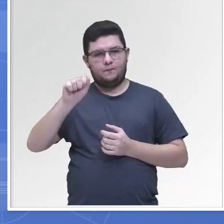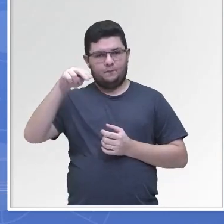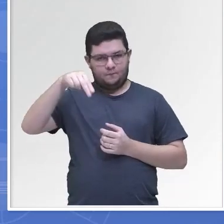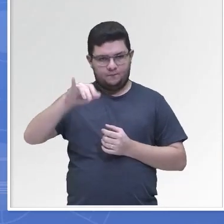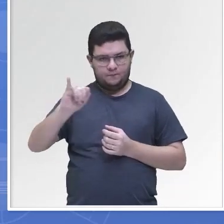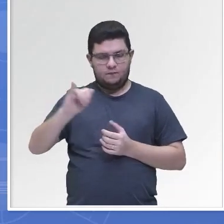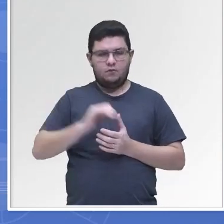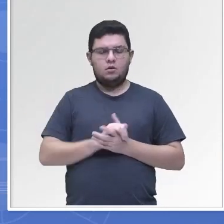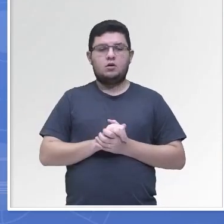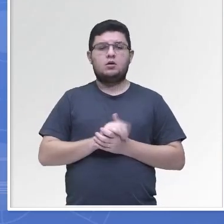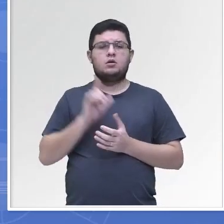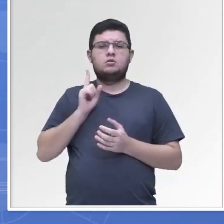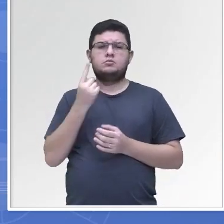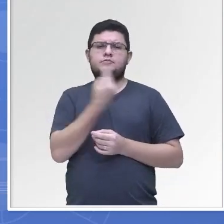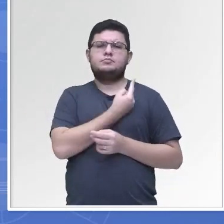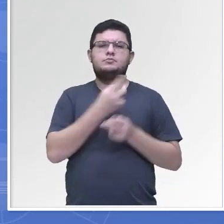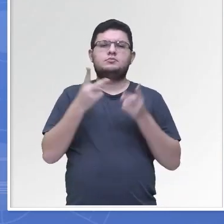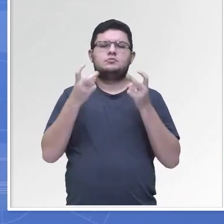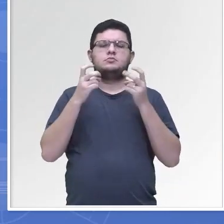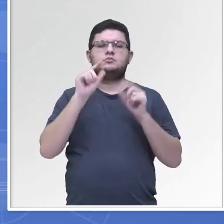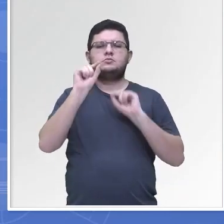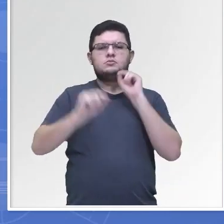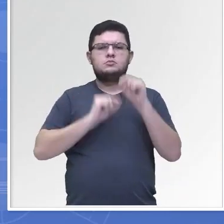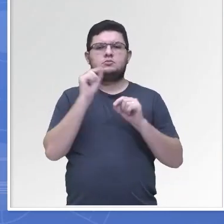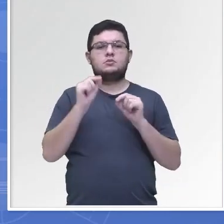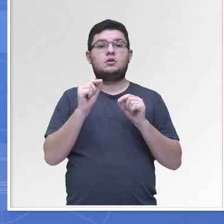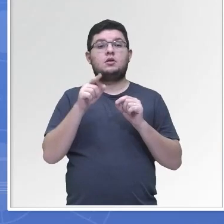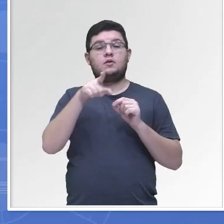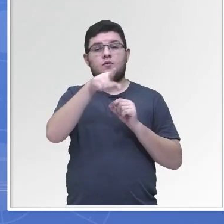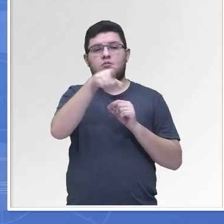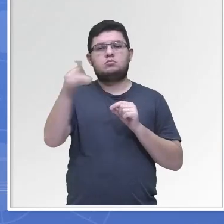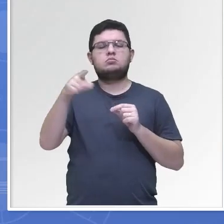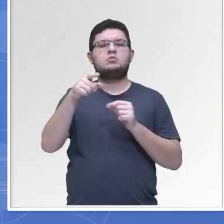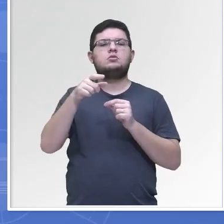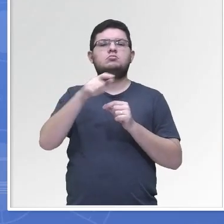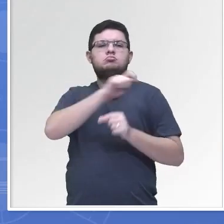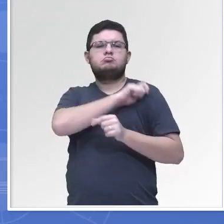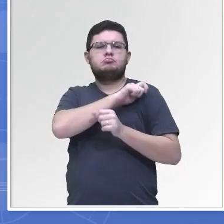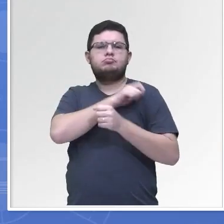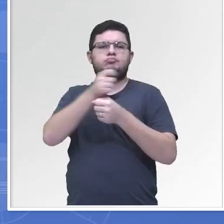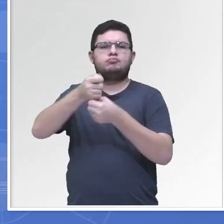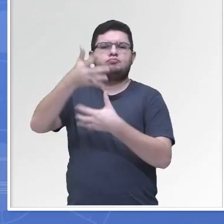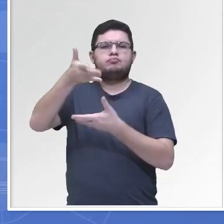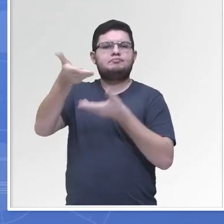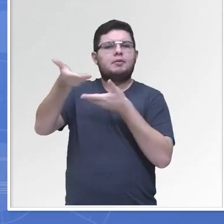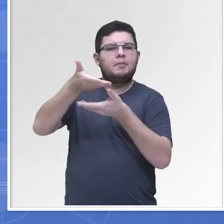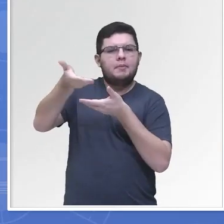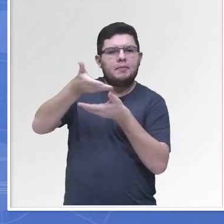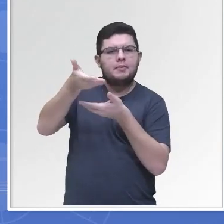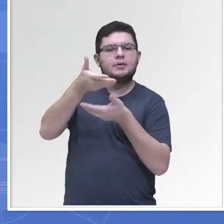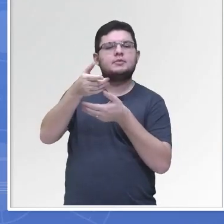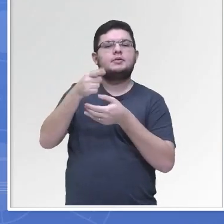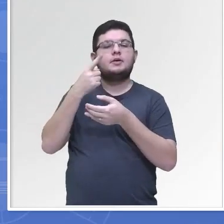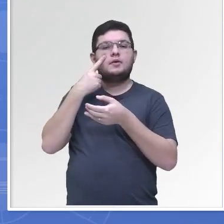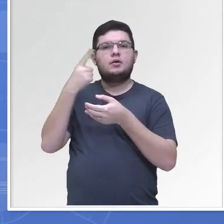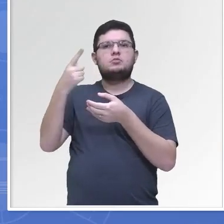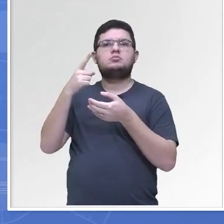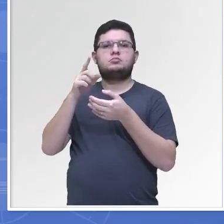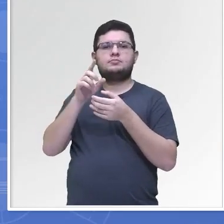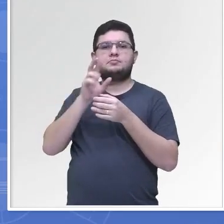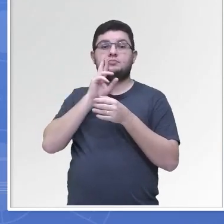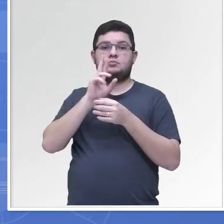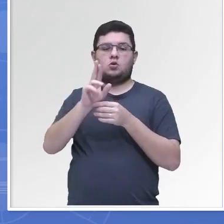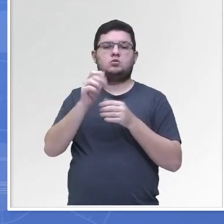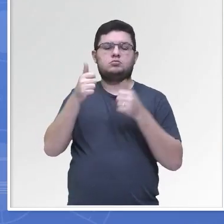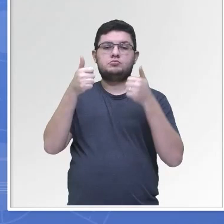percebe, gente, que vocês estão participando ativamente e perceberam, captaram aí a ideia. Para ficar melhor,